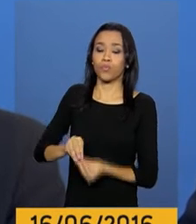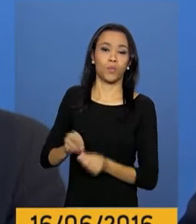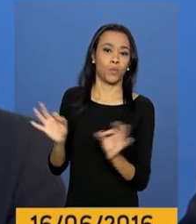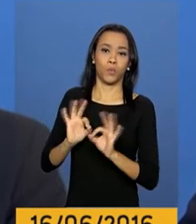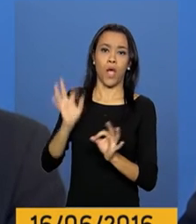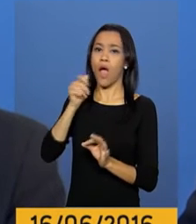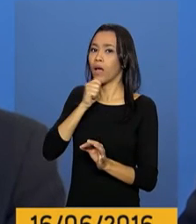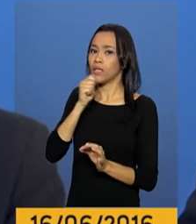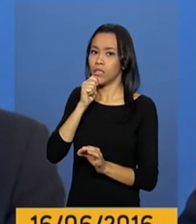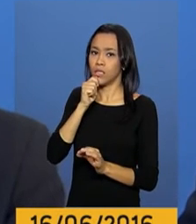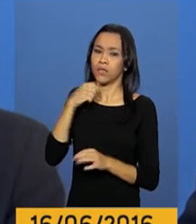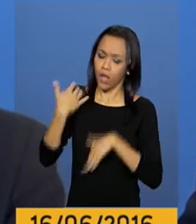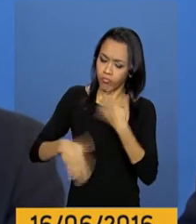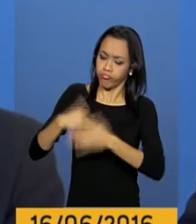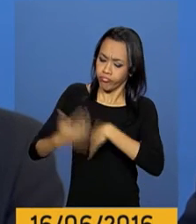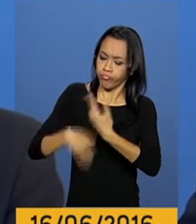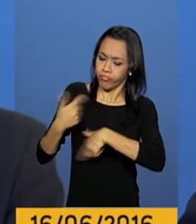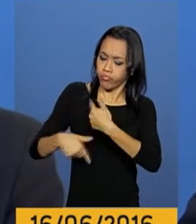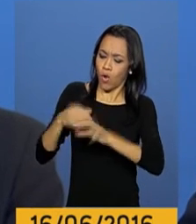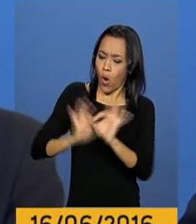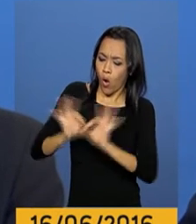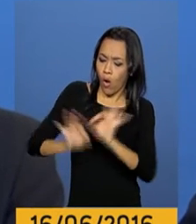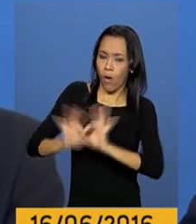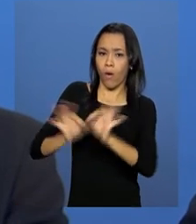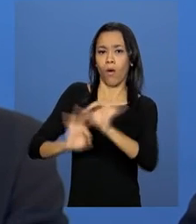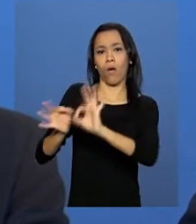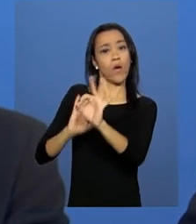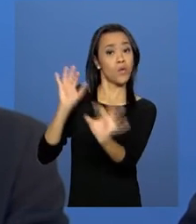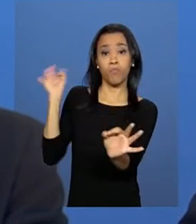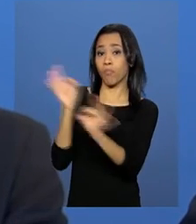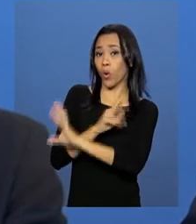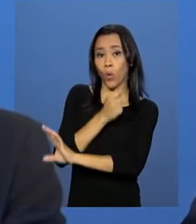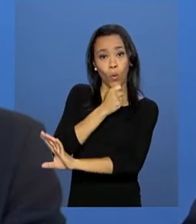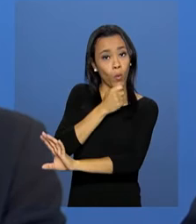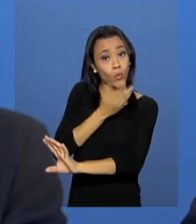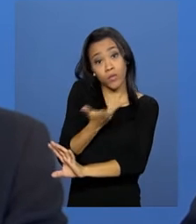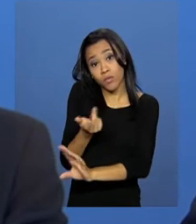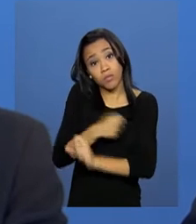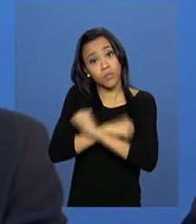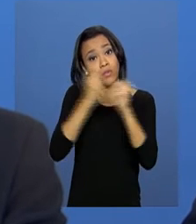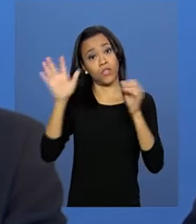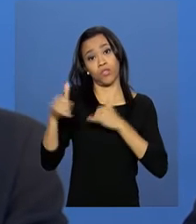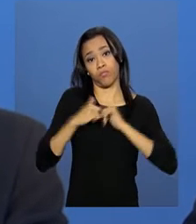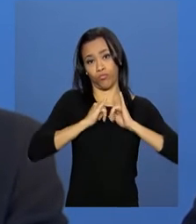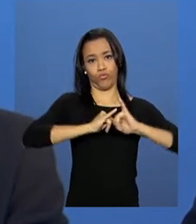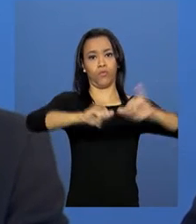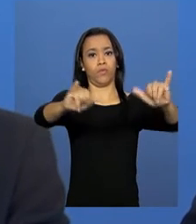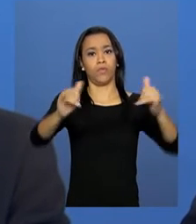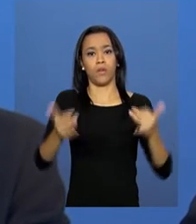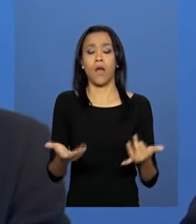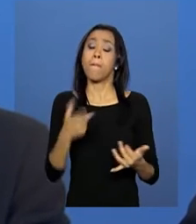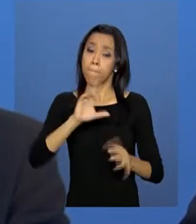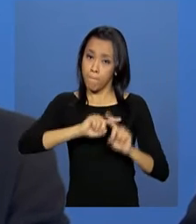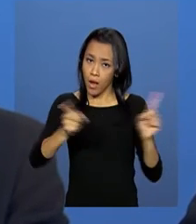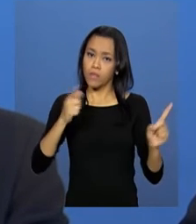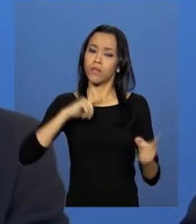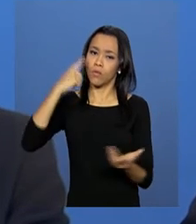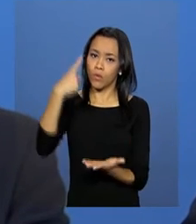do programa de creches e pré-escola, mas há um compromisso nosso de